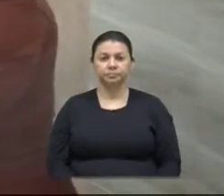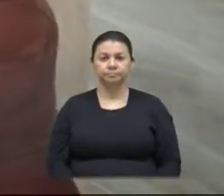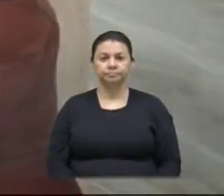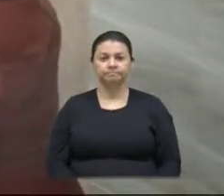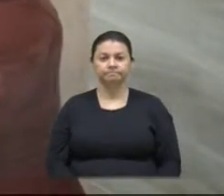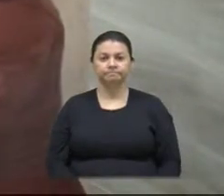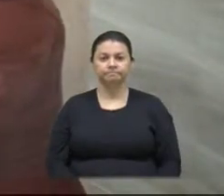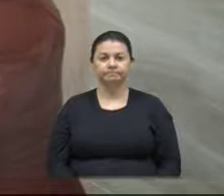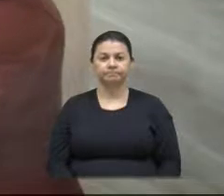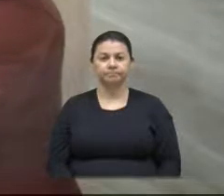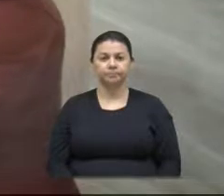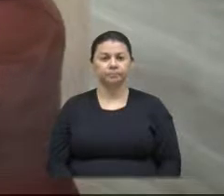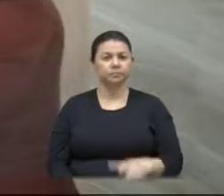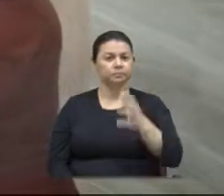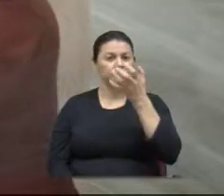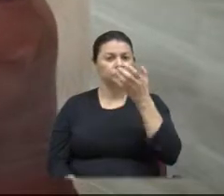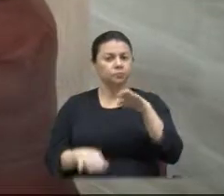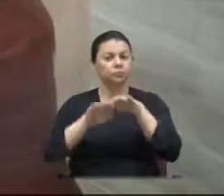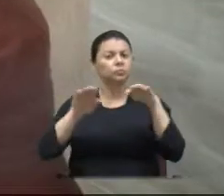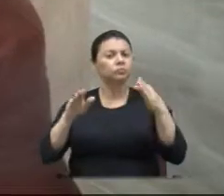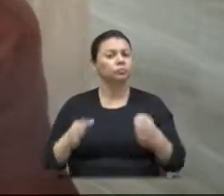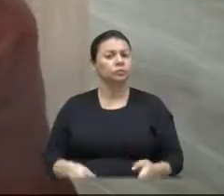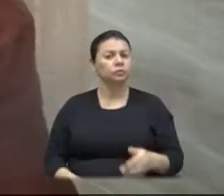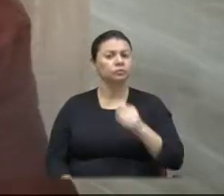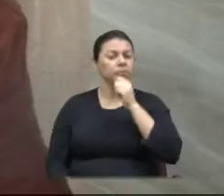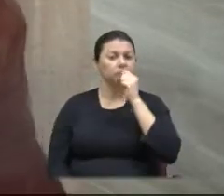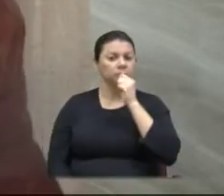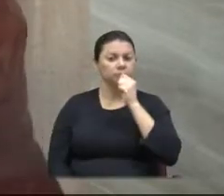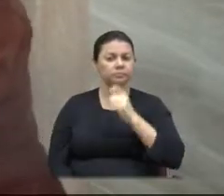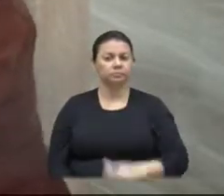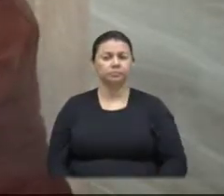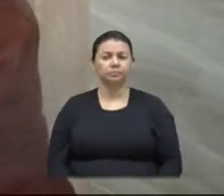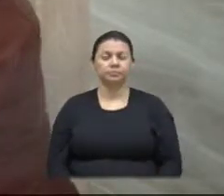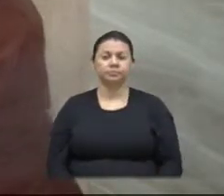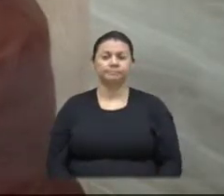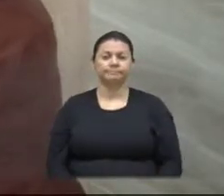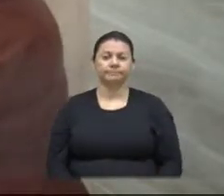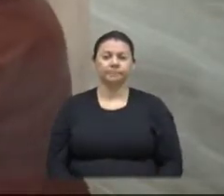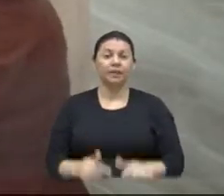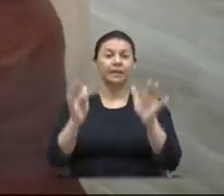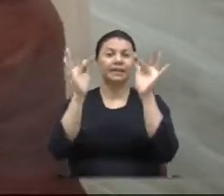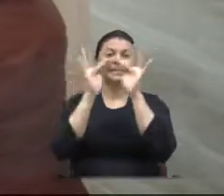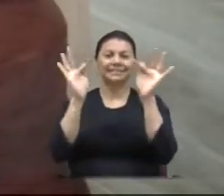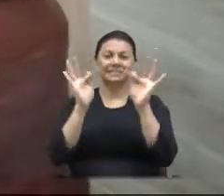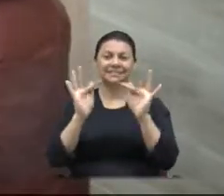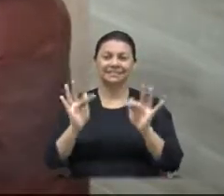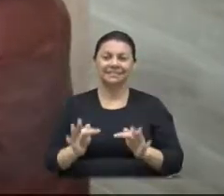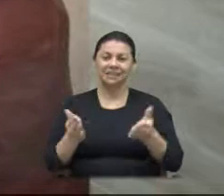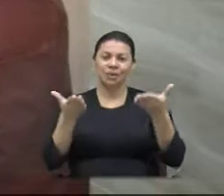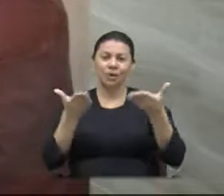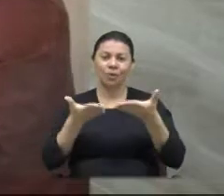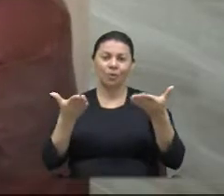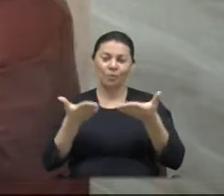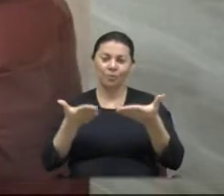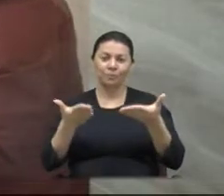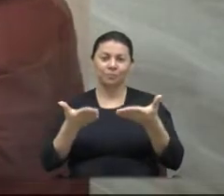falar exatamente desse projeto estou muito feliz por está hoje tendo a possibilidade de